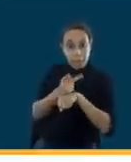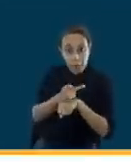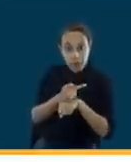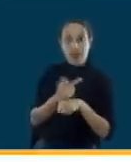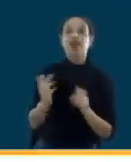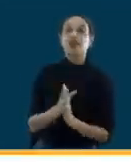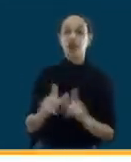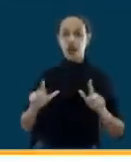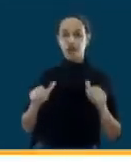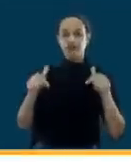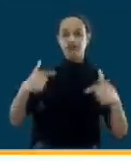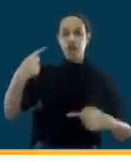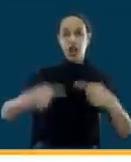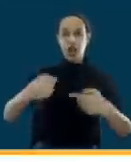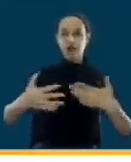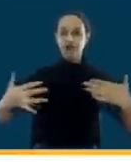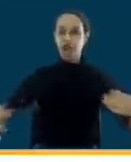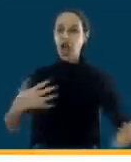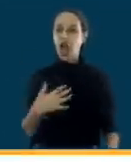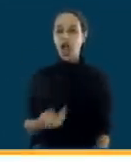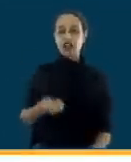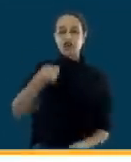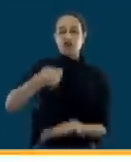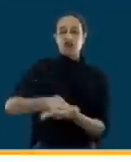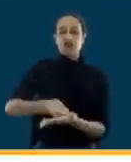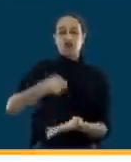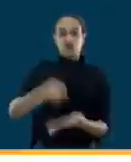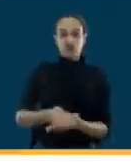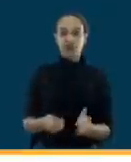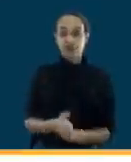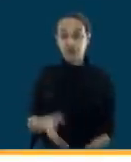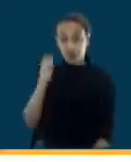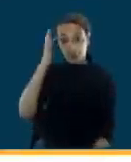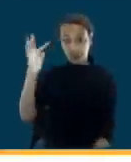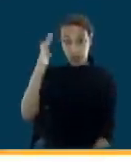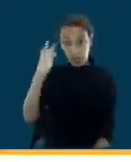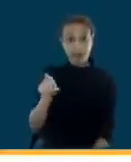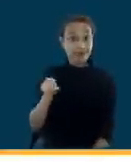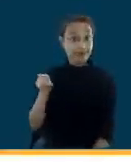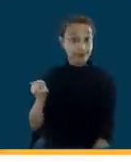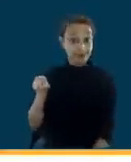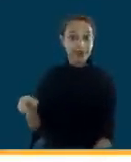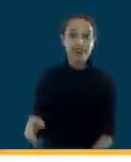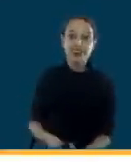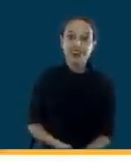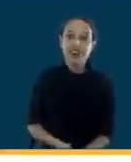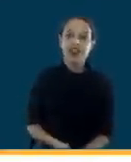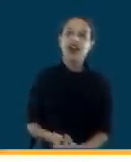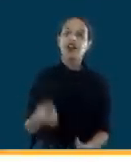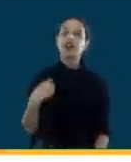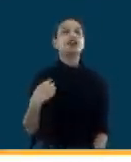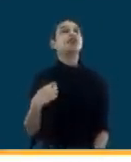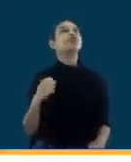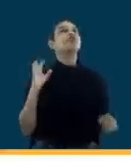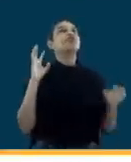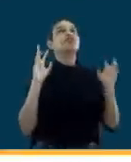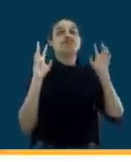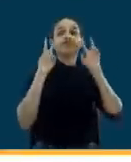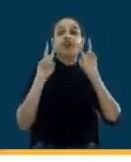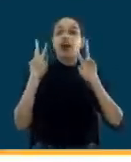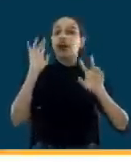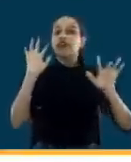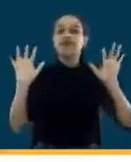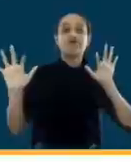política com autoridade. Seu sonho? Ouvir as vozes, facilitar o